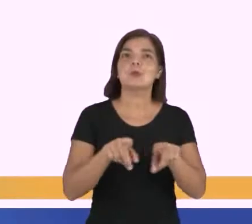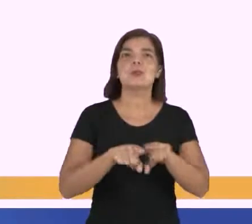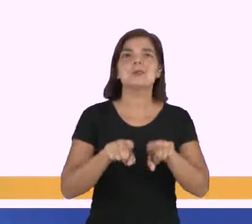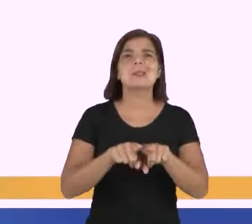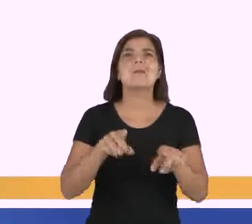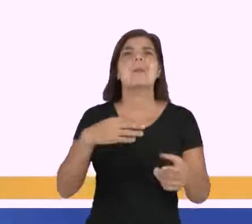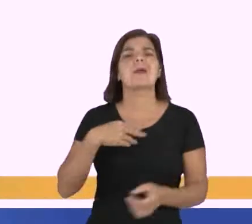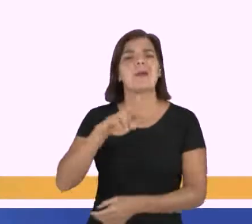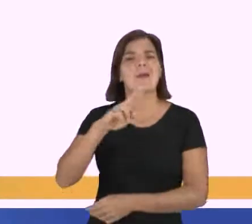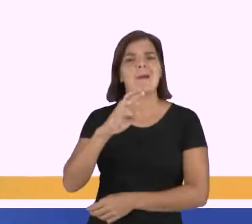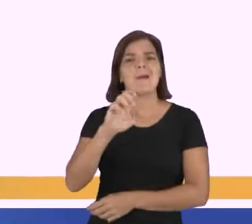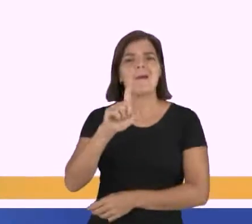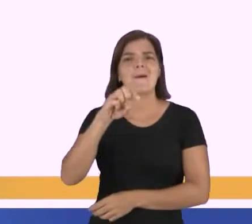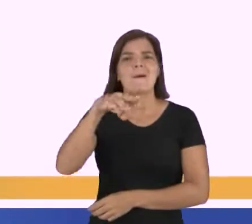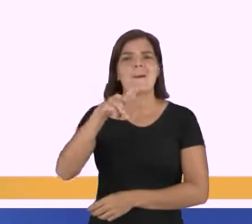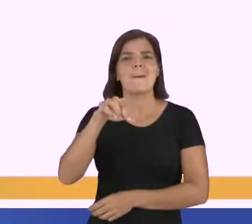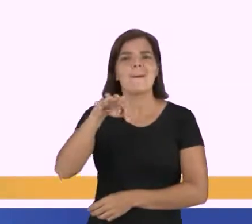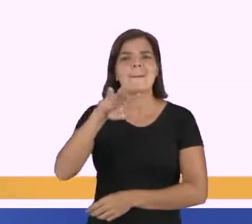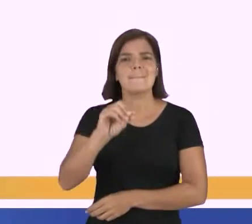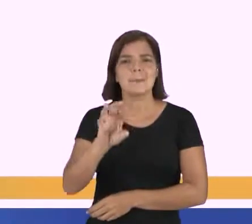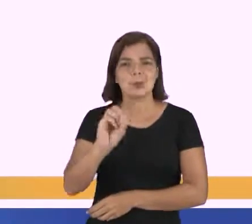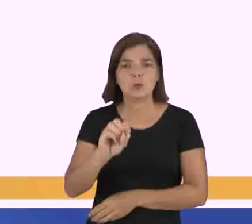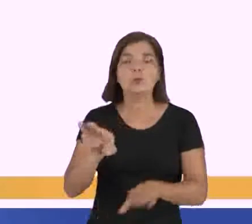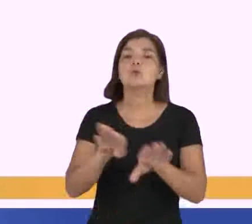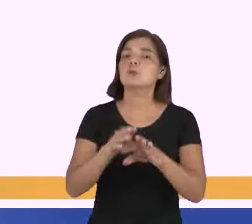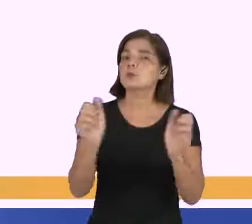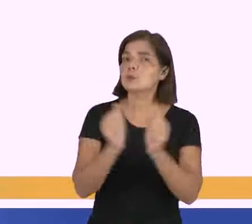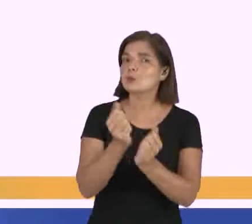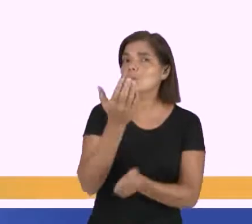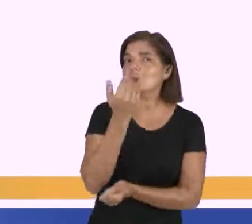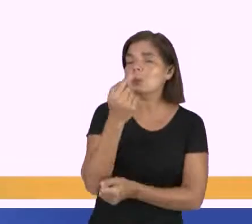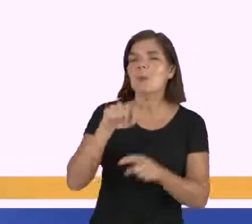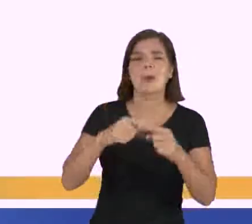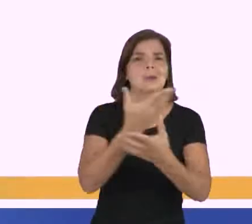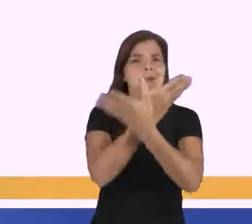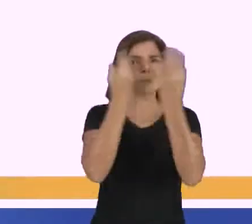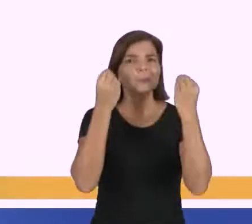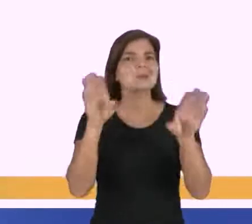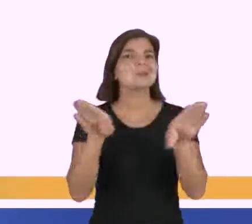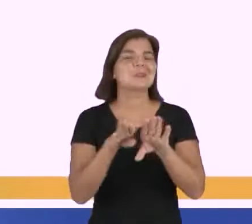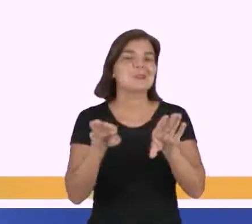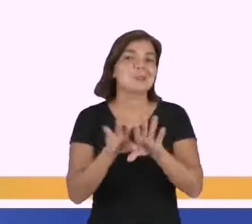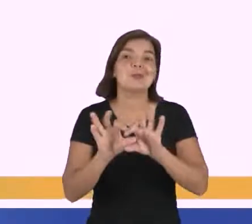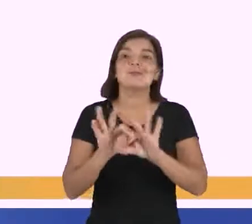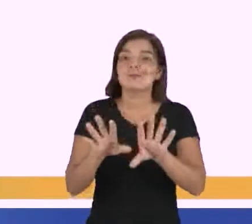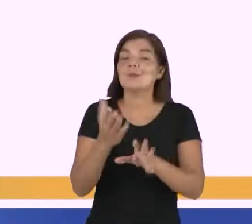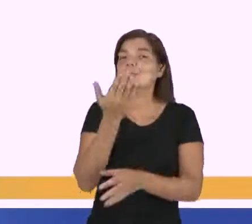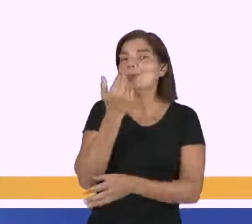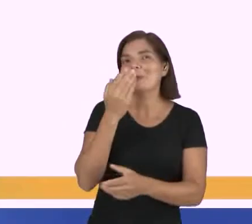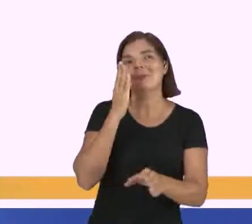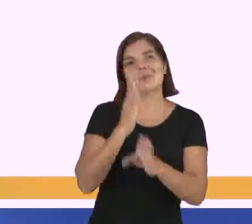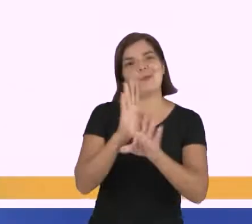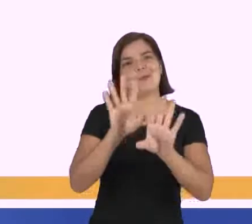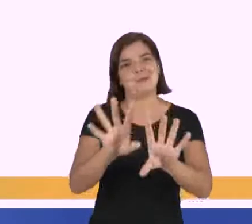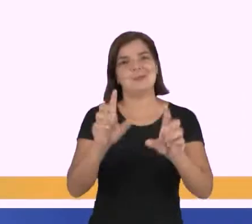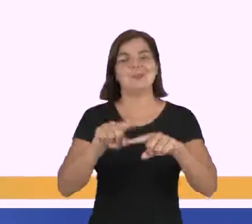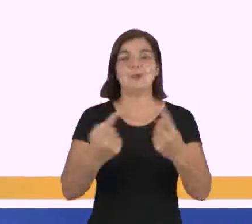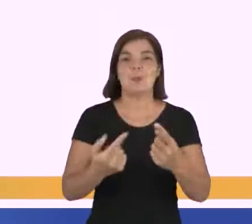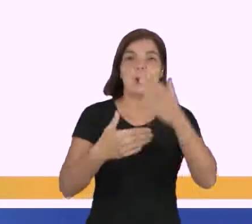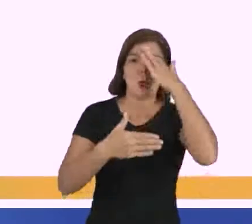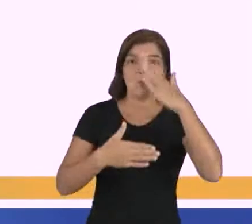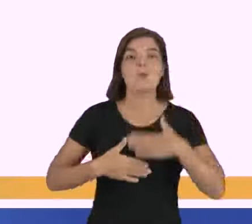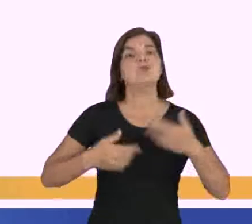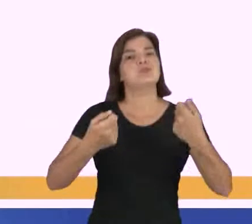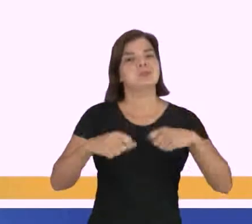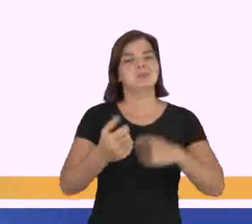eumintos que podem acabar sendo consumidos juntamente com o alimento. E a gente não pode esquecer que a gente também não vai deixar de se alimentar por conta disso, O nosso